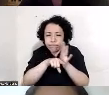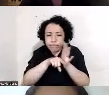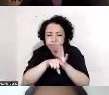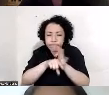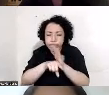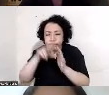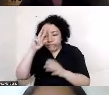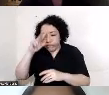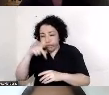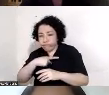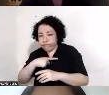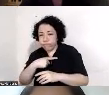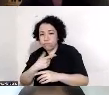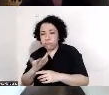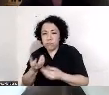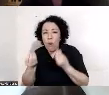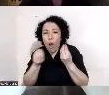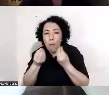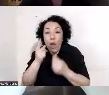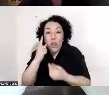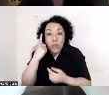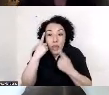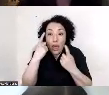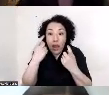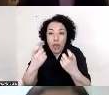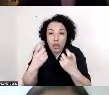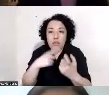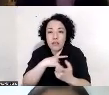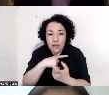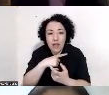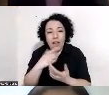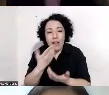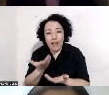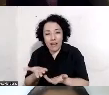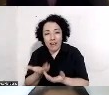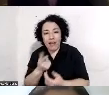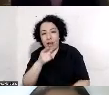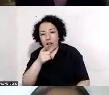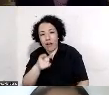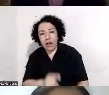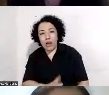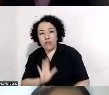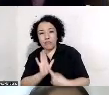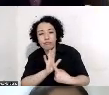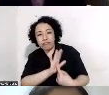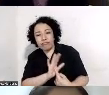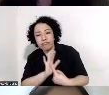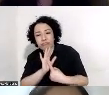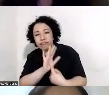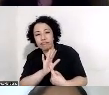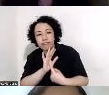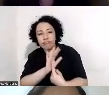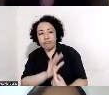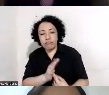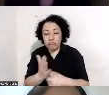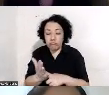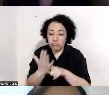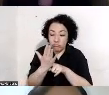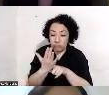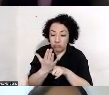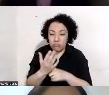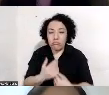com as áreas de interesse desse aluno. So in summary, the role of talent development, teachers should